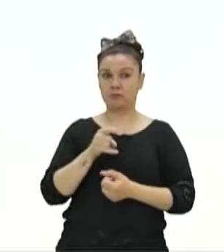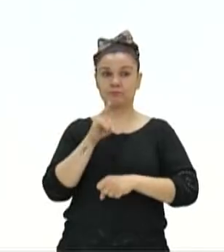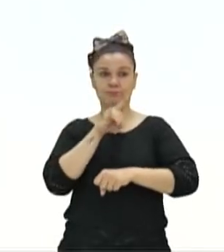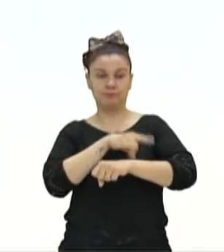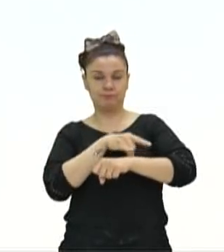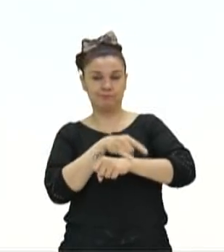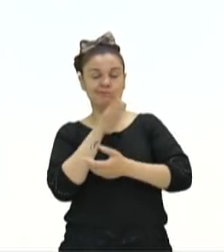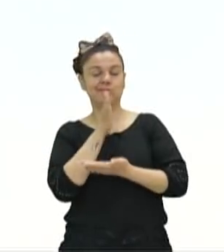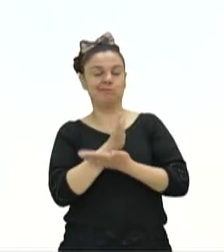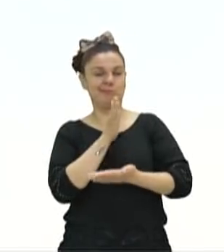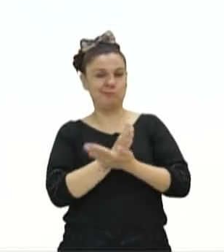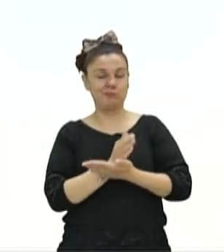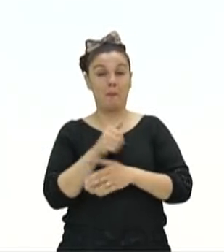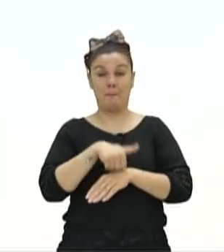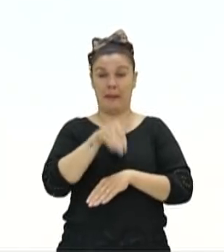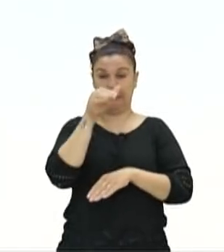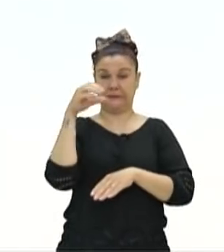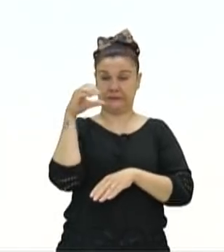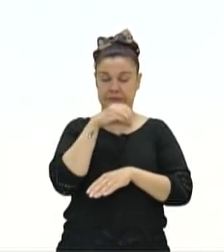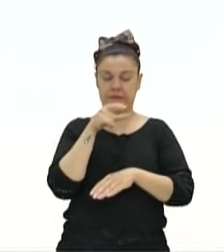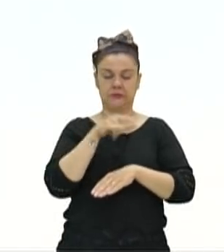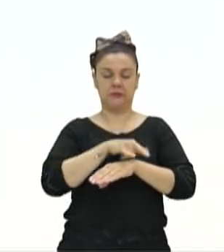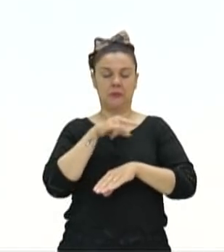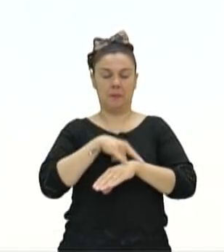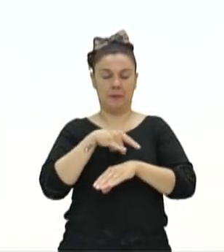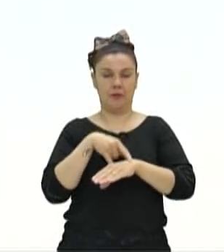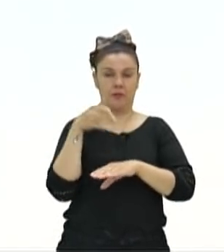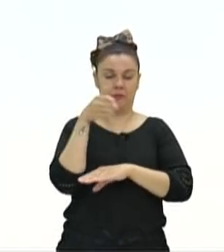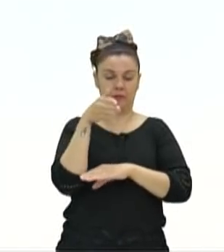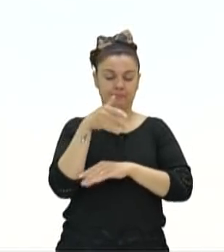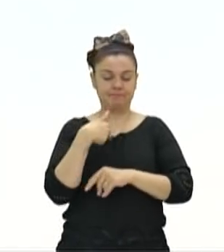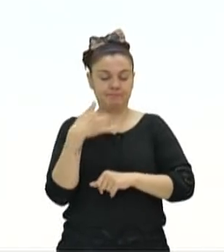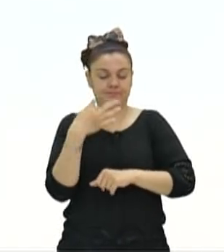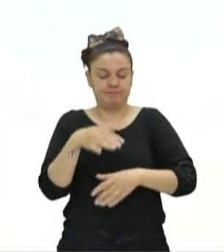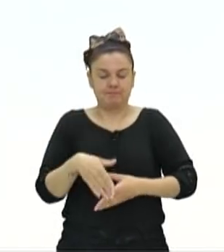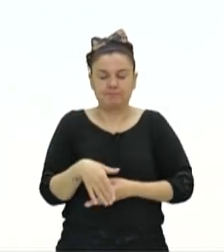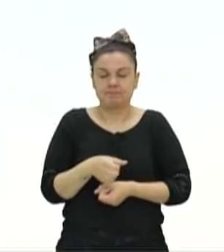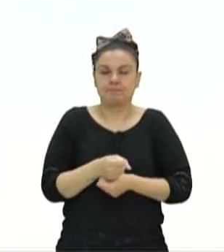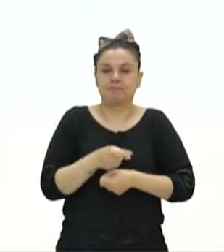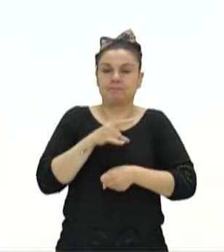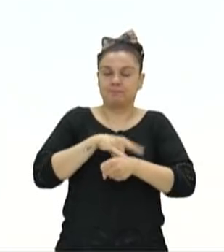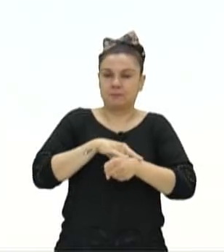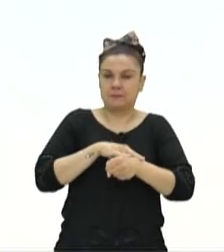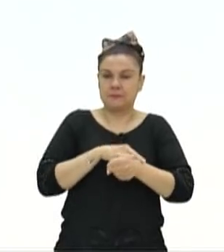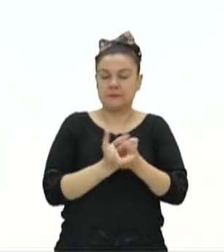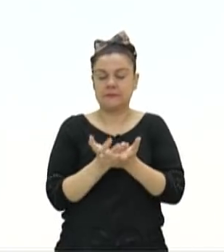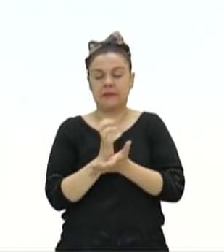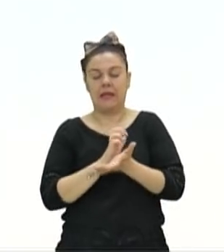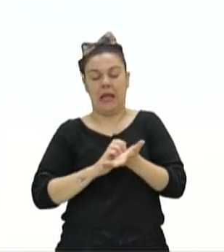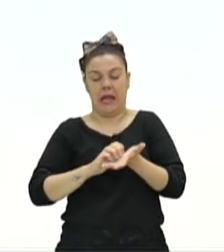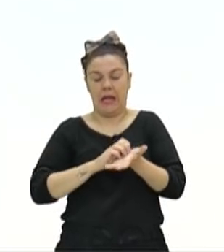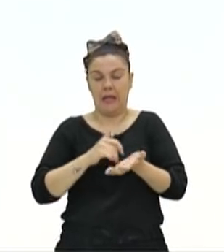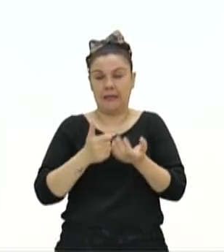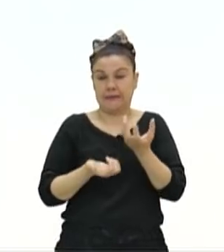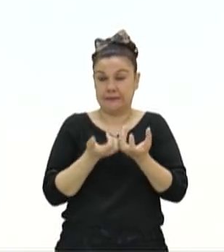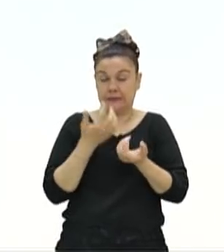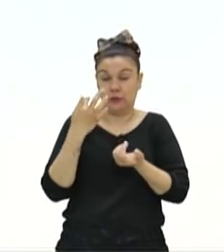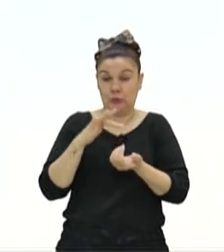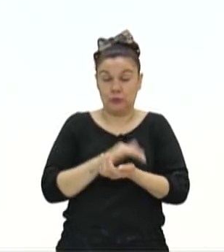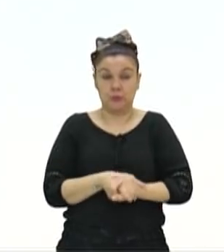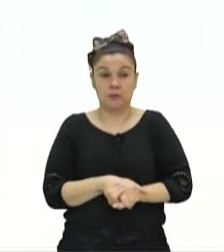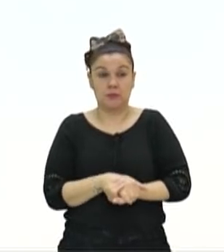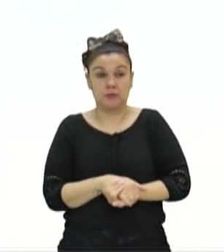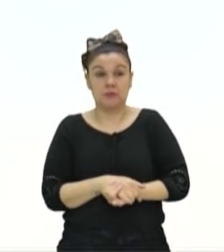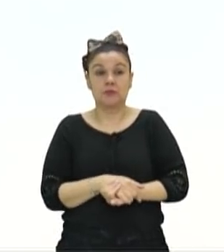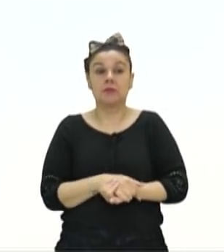está urinando mais frequentemente, tendo dores ao urinar, ardência, tá? Então tá ardendo para ele fazer xixi